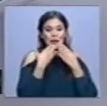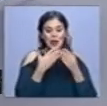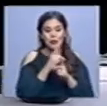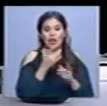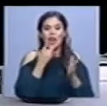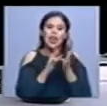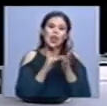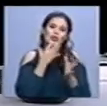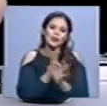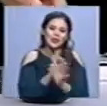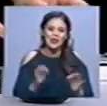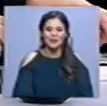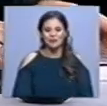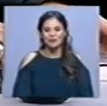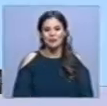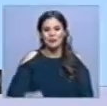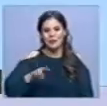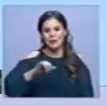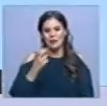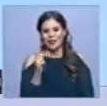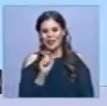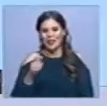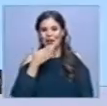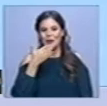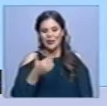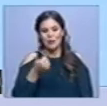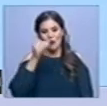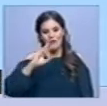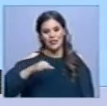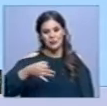absolutamente extraordinário. Muito bem. Miguel, obrigada. Bom resto de fim de semana. Fazemos agora uma curtíssima